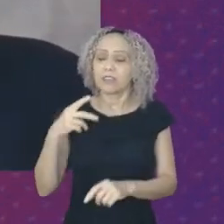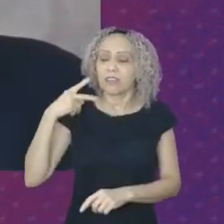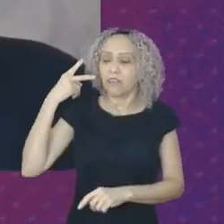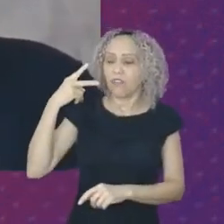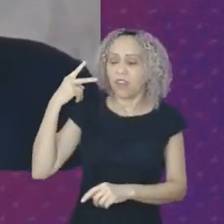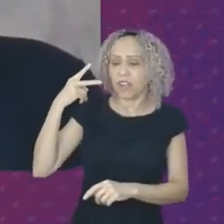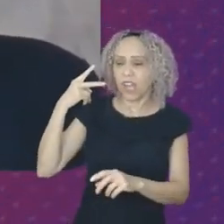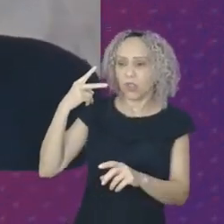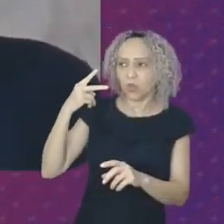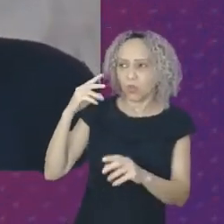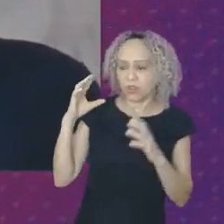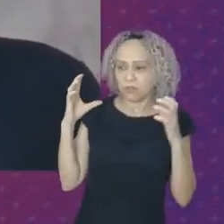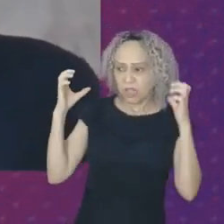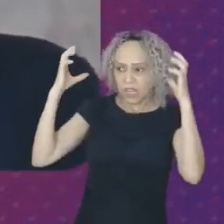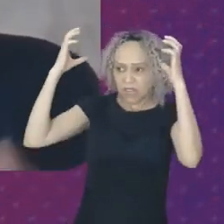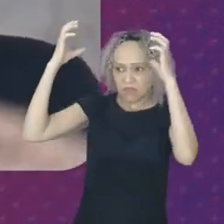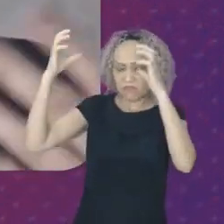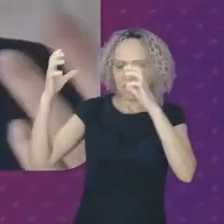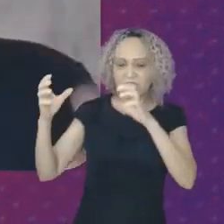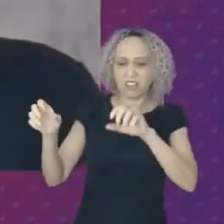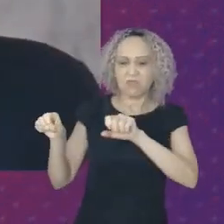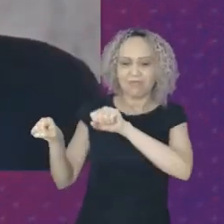foi instalado um grupo de trabalho